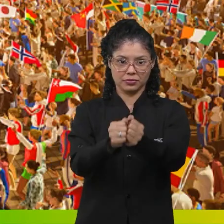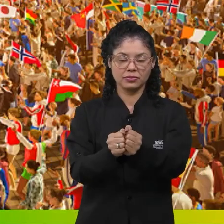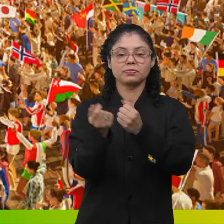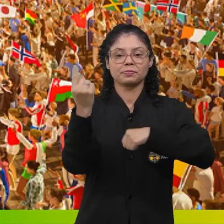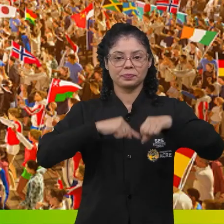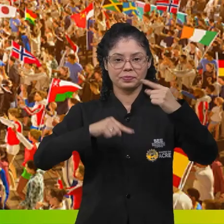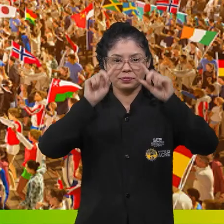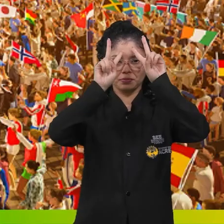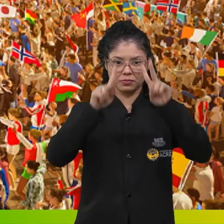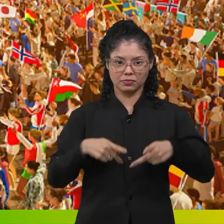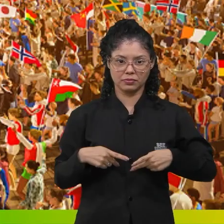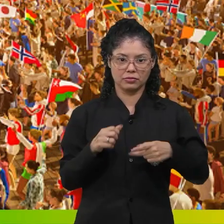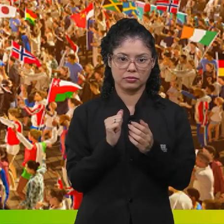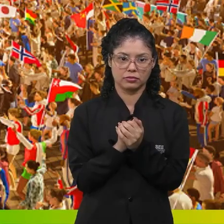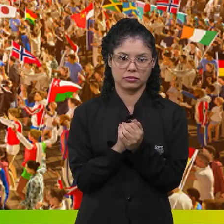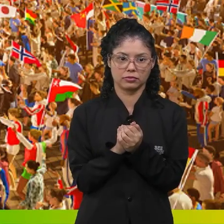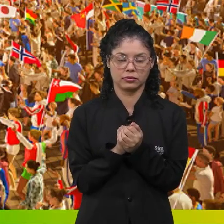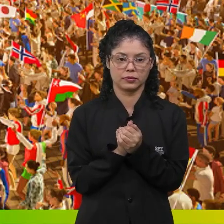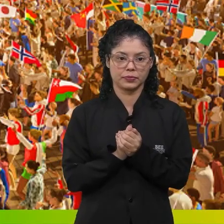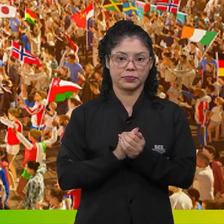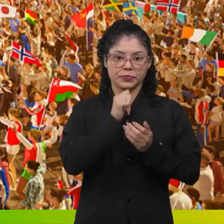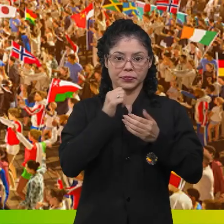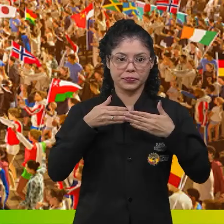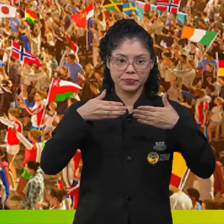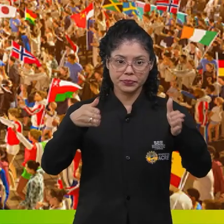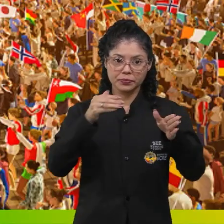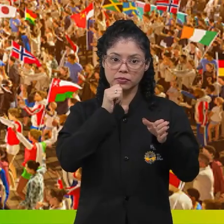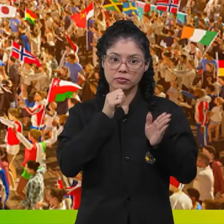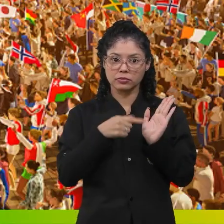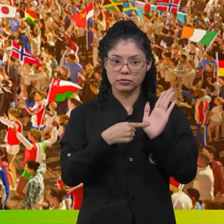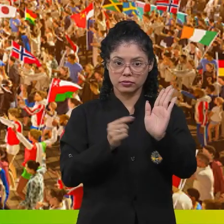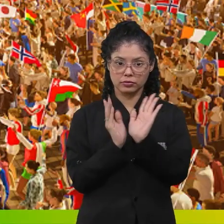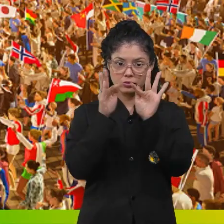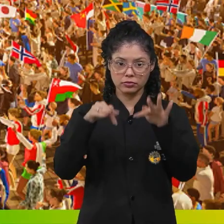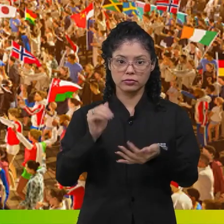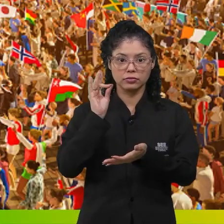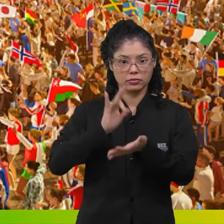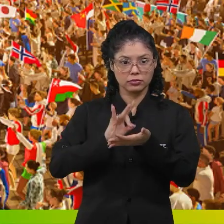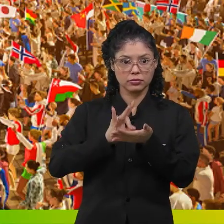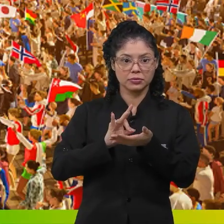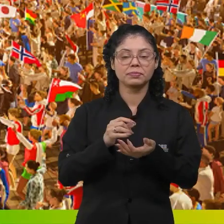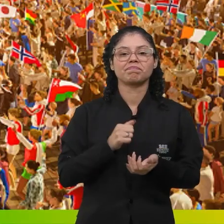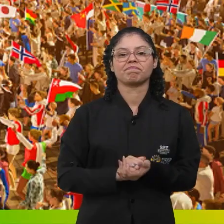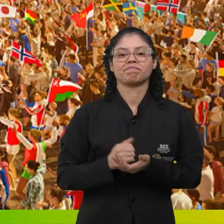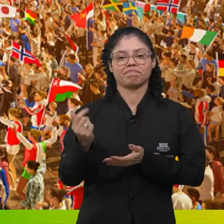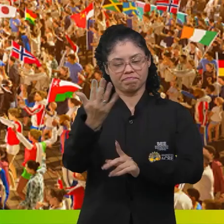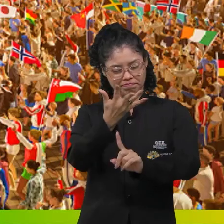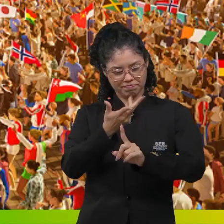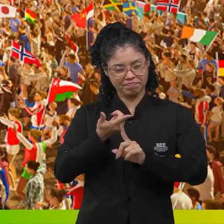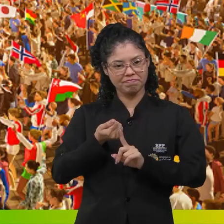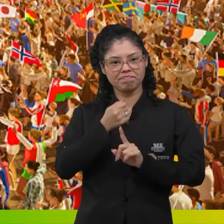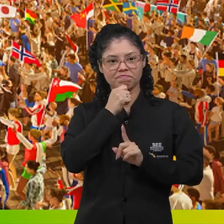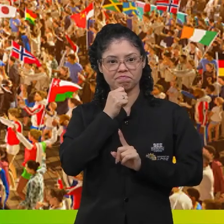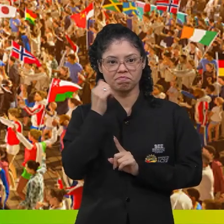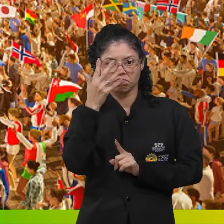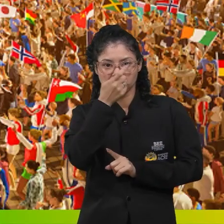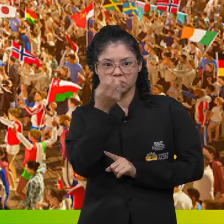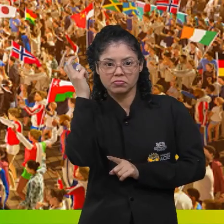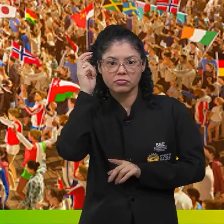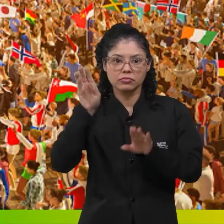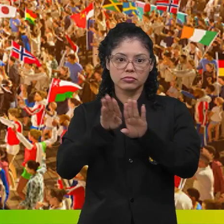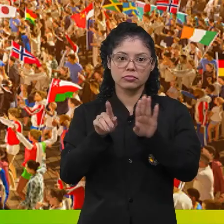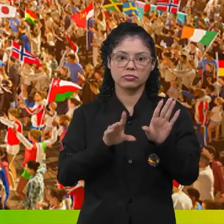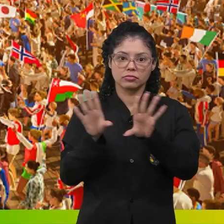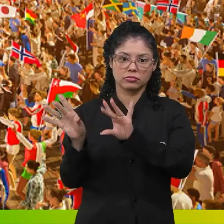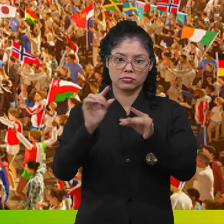da superação humana. As cerimônias de abertura e encerramento são verdadeiros espetáculos de arte e cultura